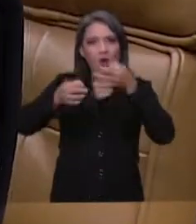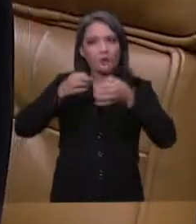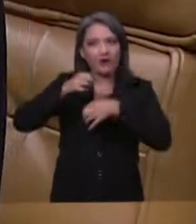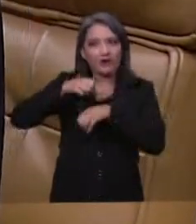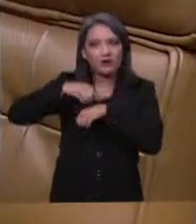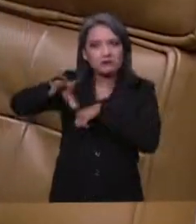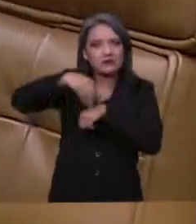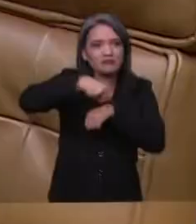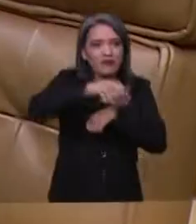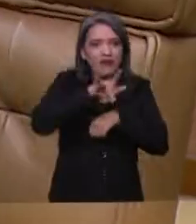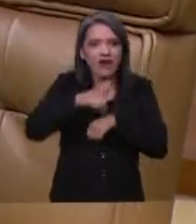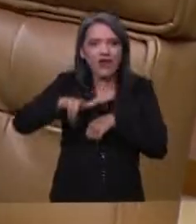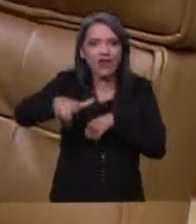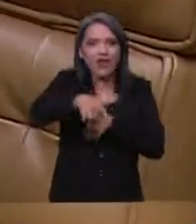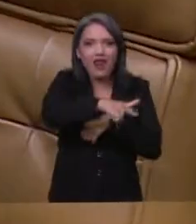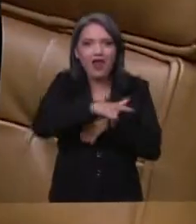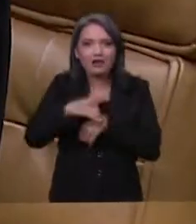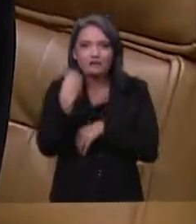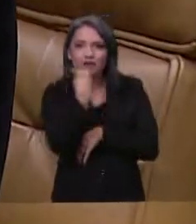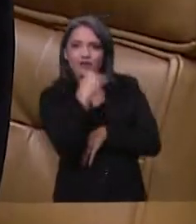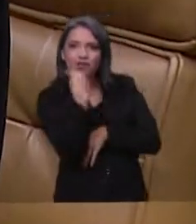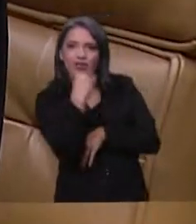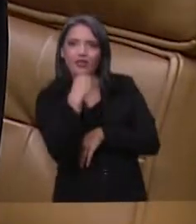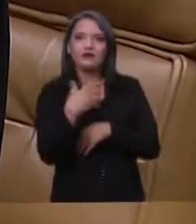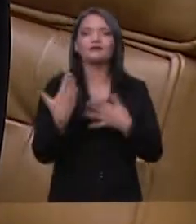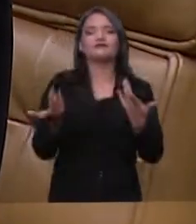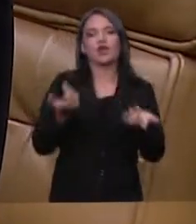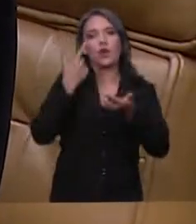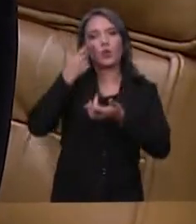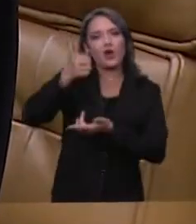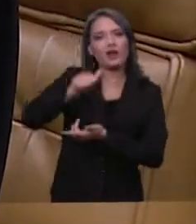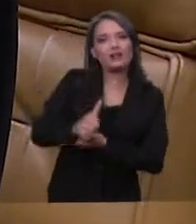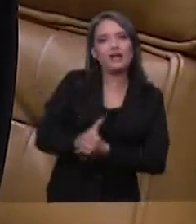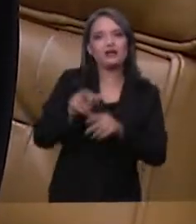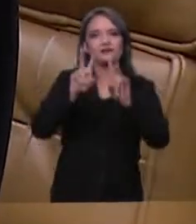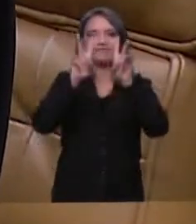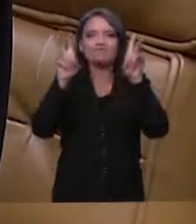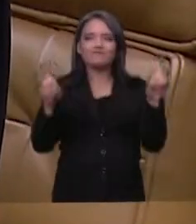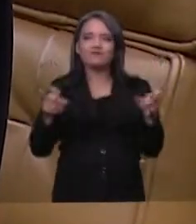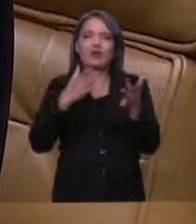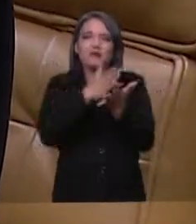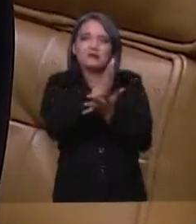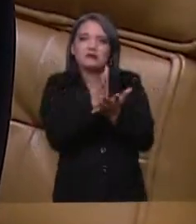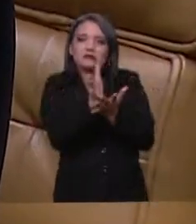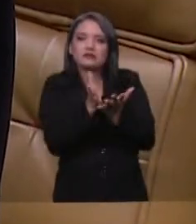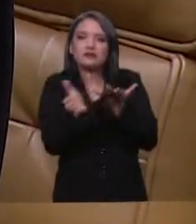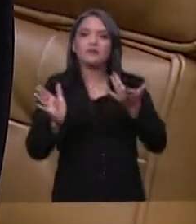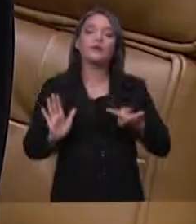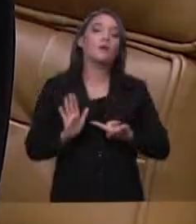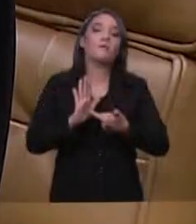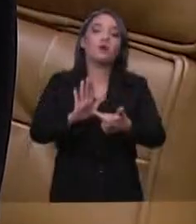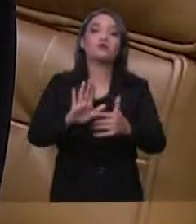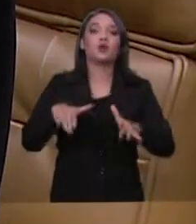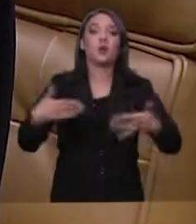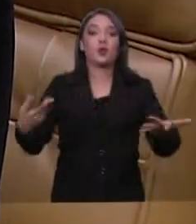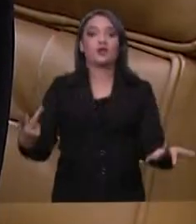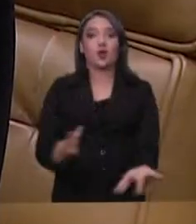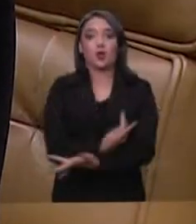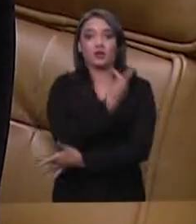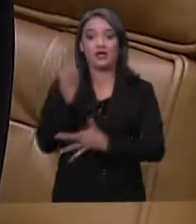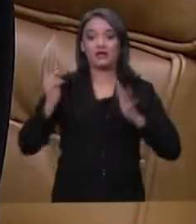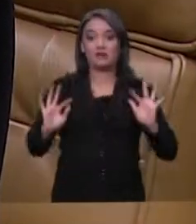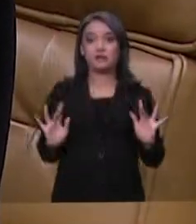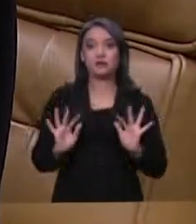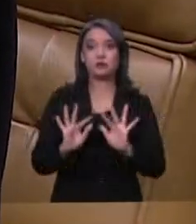manobra. De fato, uma análise multidisciplinar do tema mostra que, no caso das multidões em tumulto, diversos